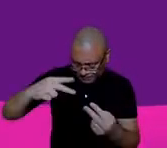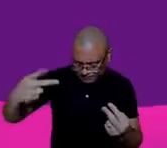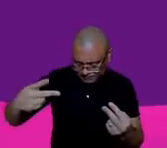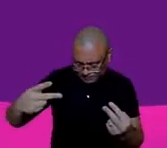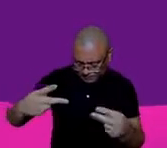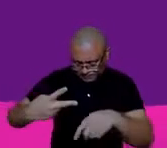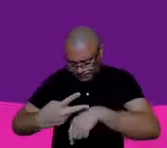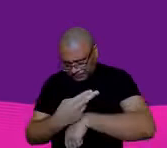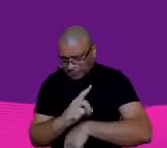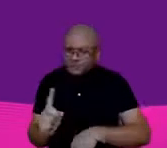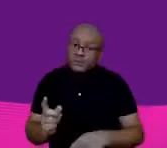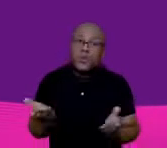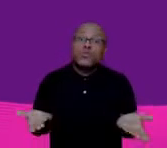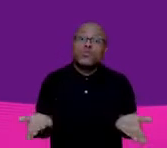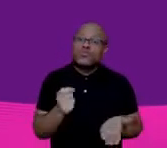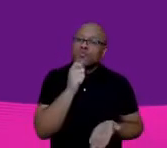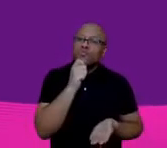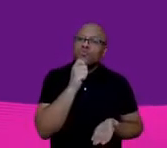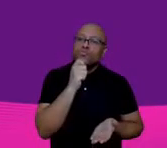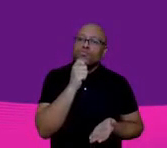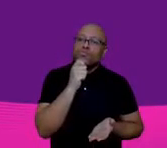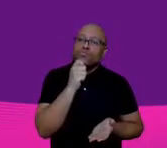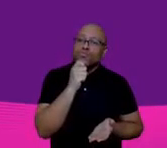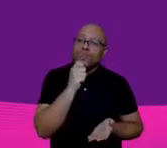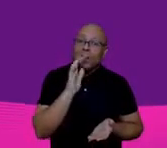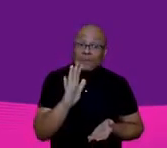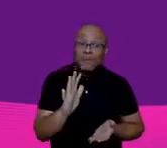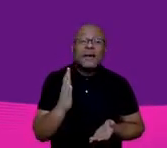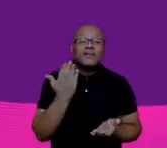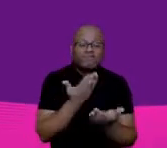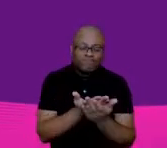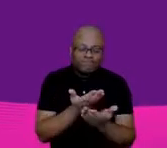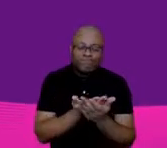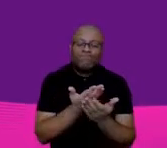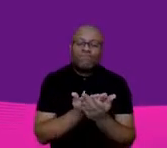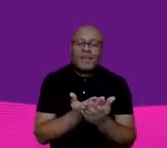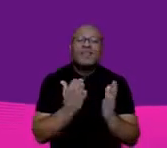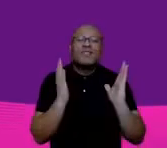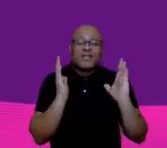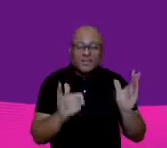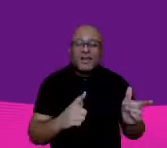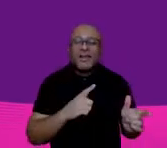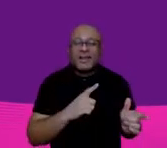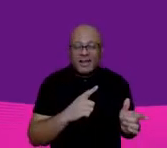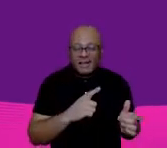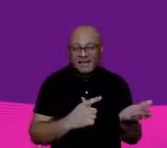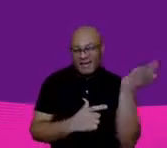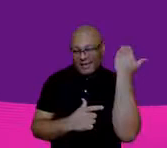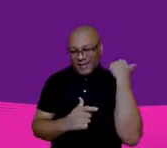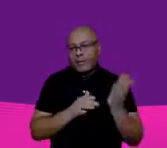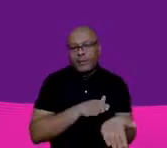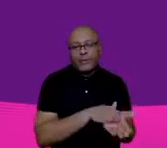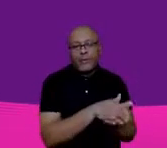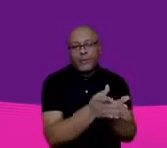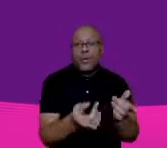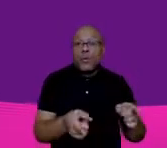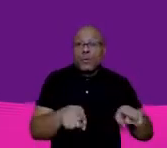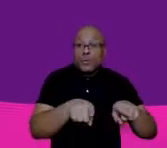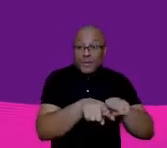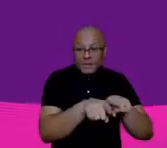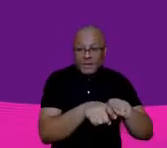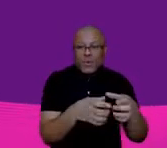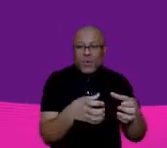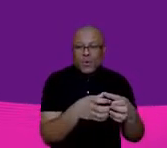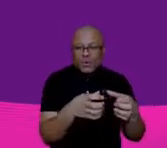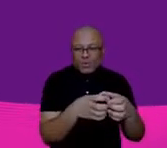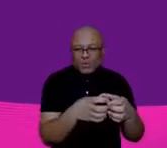não, mas a gente sabe com alguns estudos, inclusive esse que a gente publicou recentemente em parceria com o grupo do Canadá, que talvez